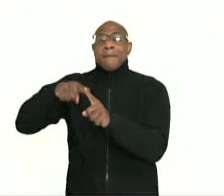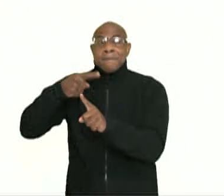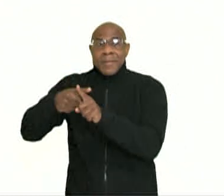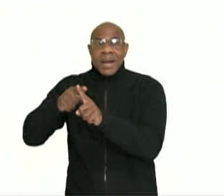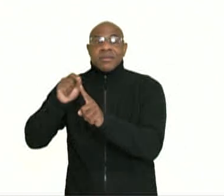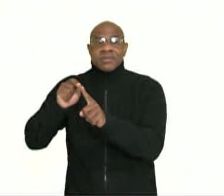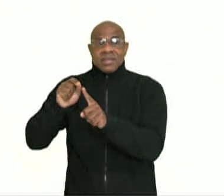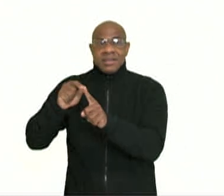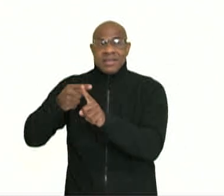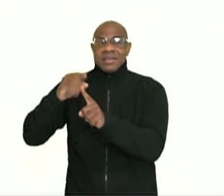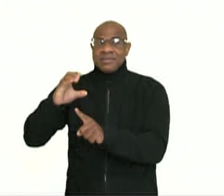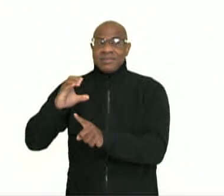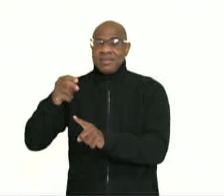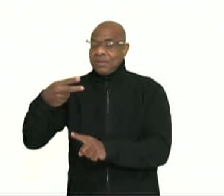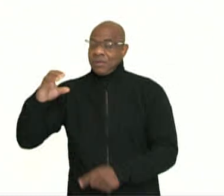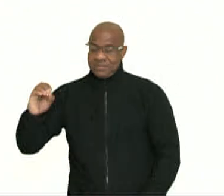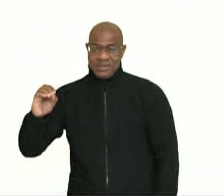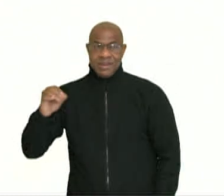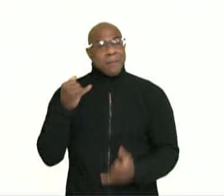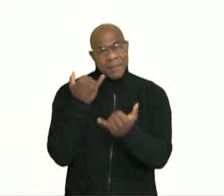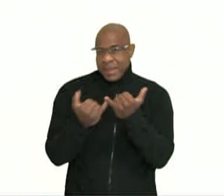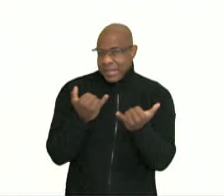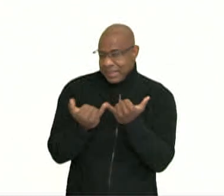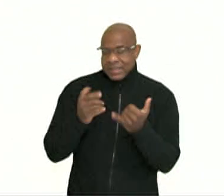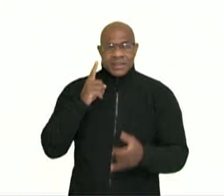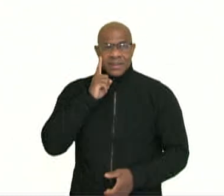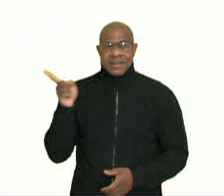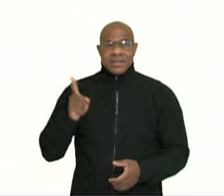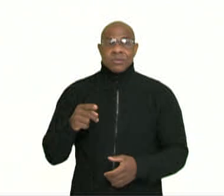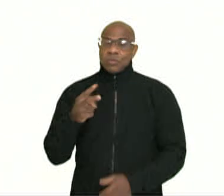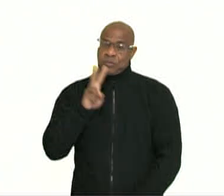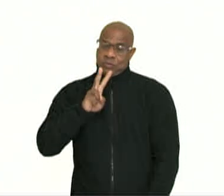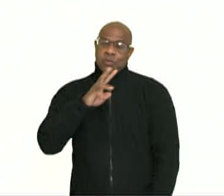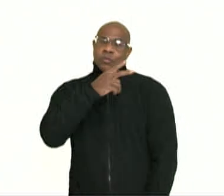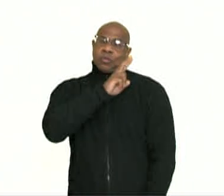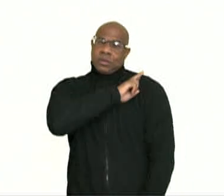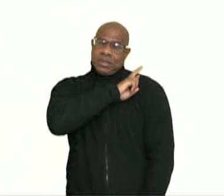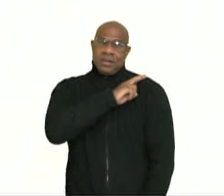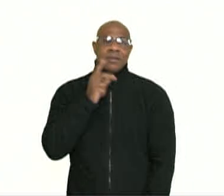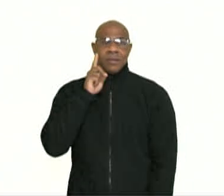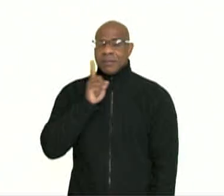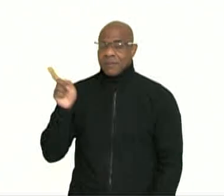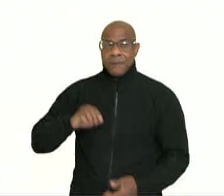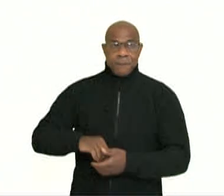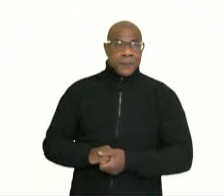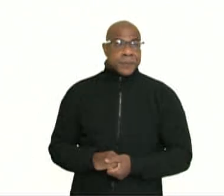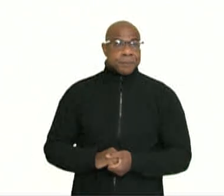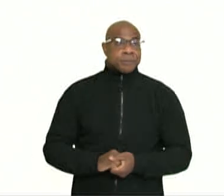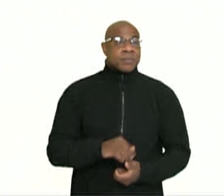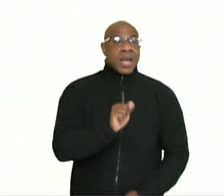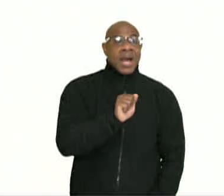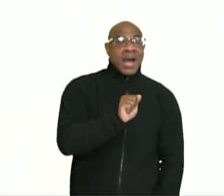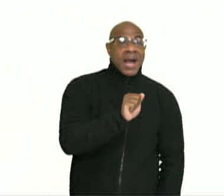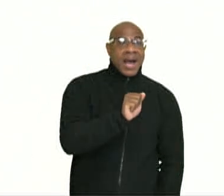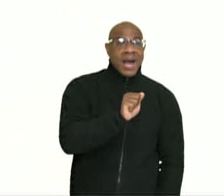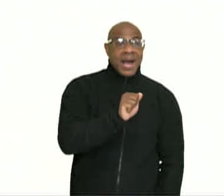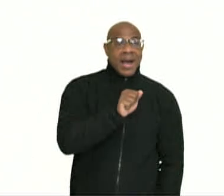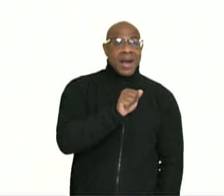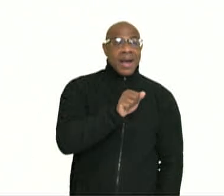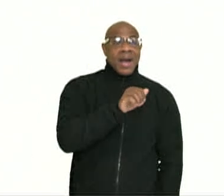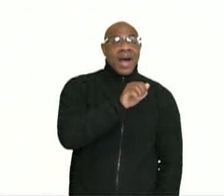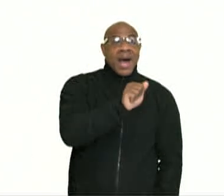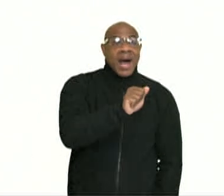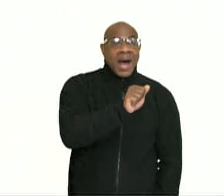ela é muito parecida com a equação do segundo grau. A, B e C são coeficientes reais, onde o A, claro, precisa